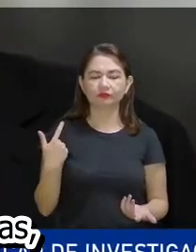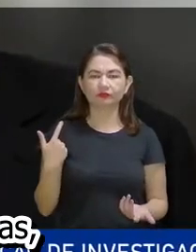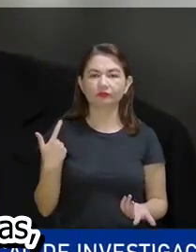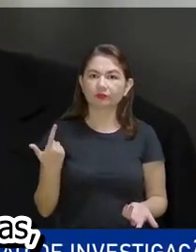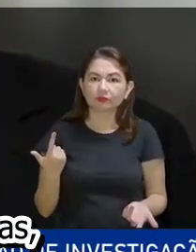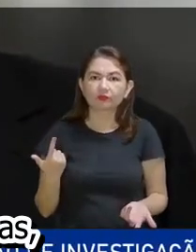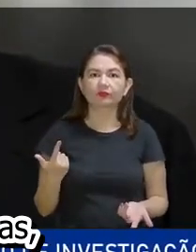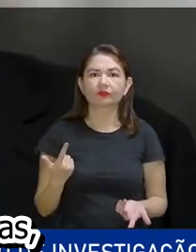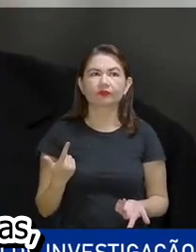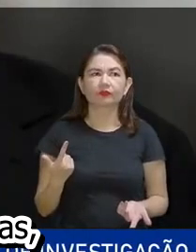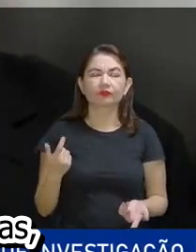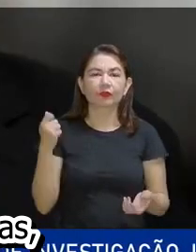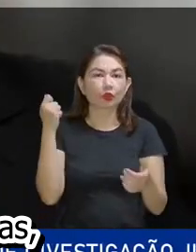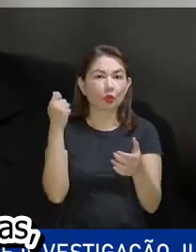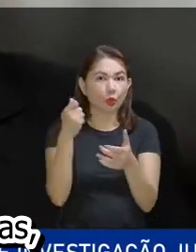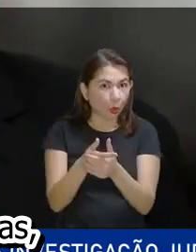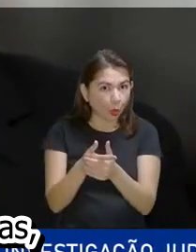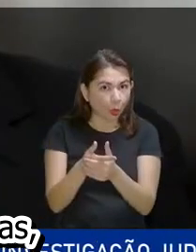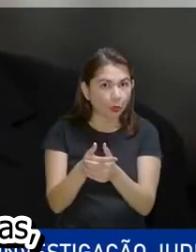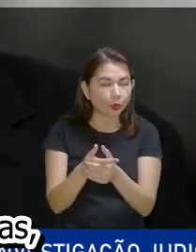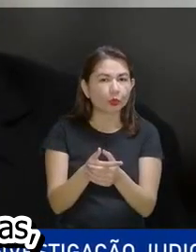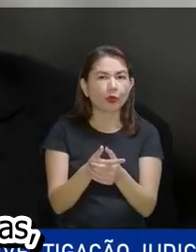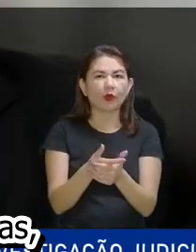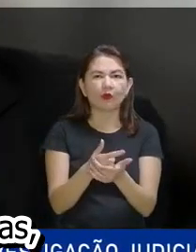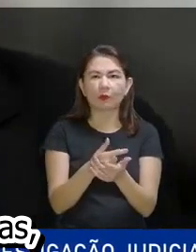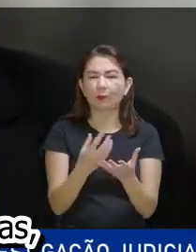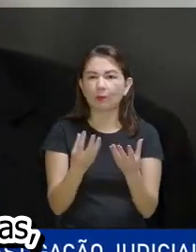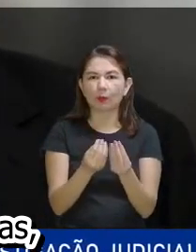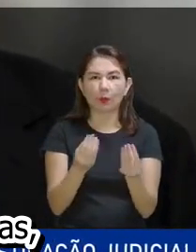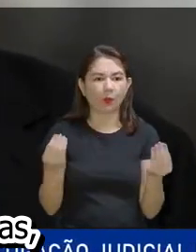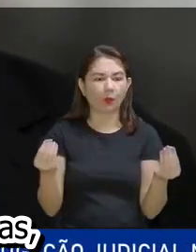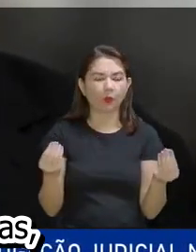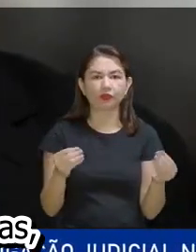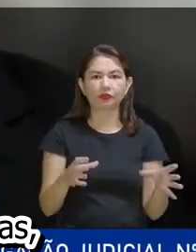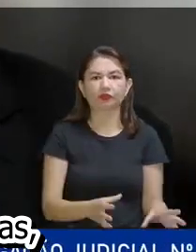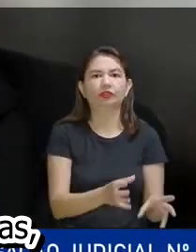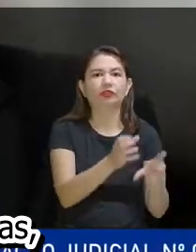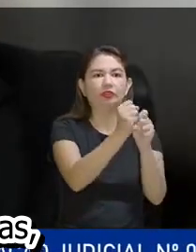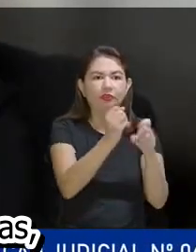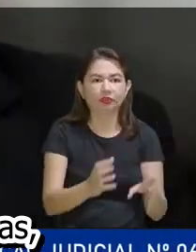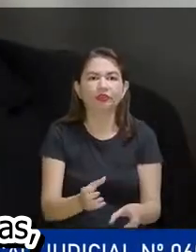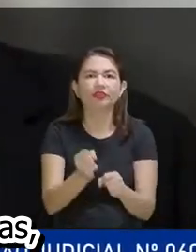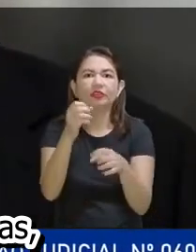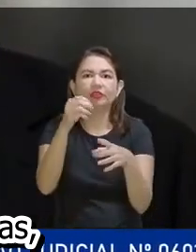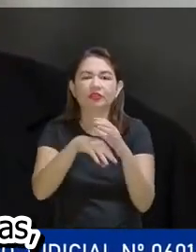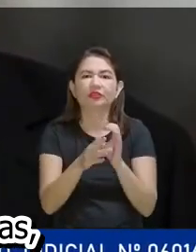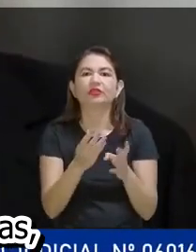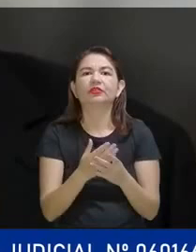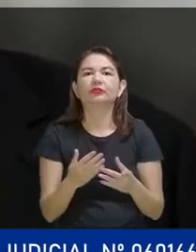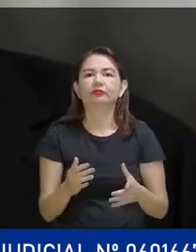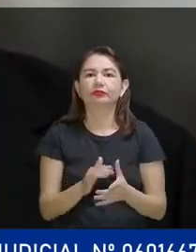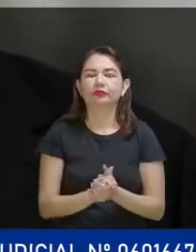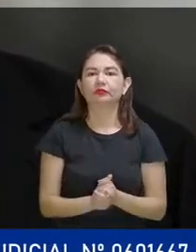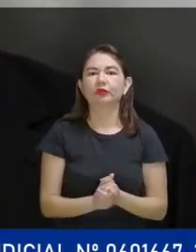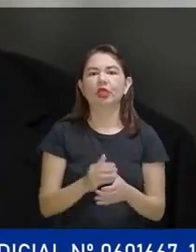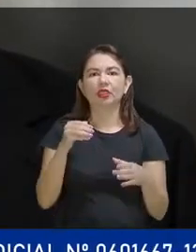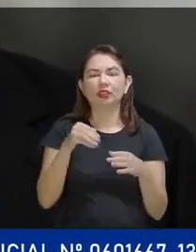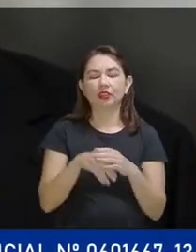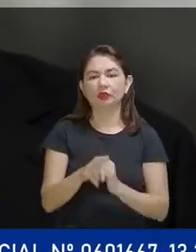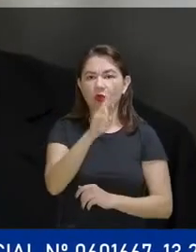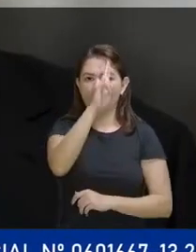compro, tá, um monte de cestas básicas, coloco, tá, num Uber com todos os seus santinhos. Coloco